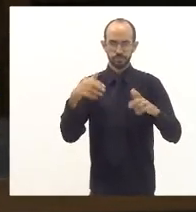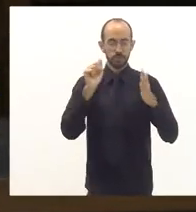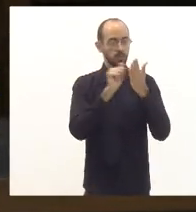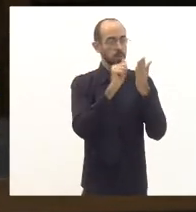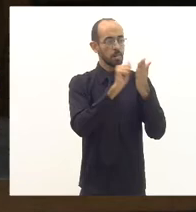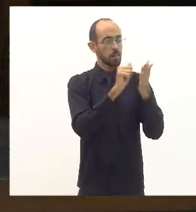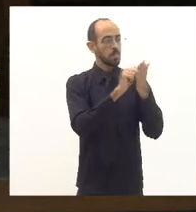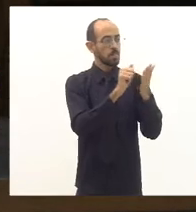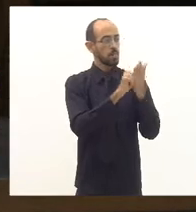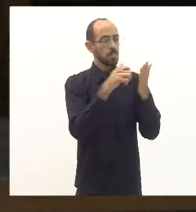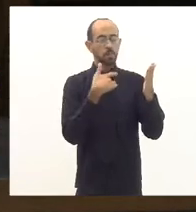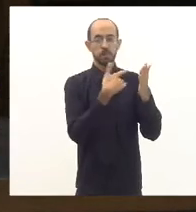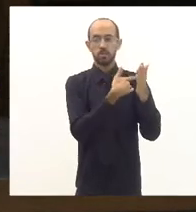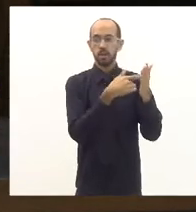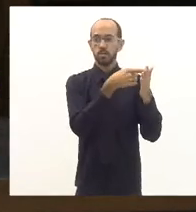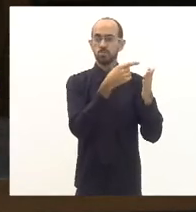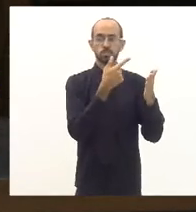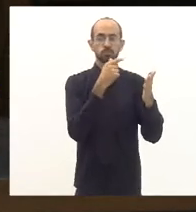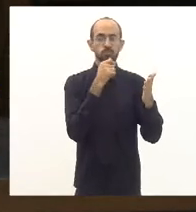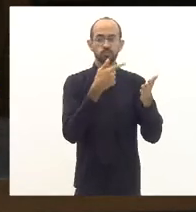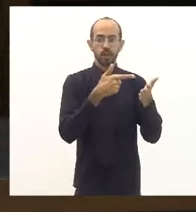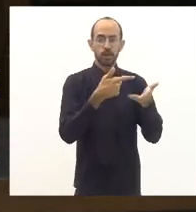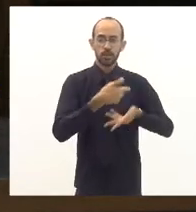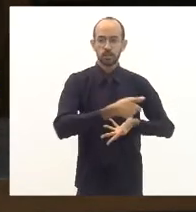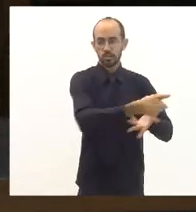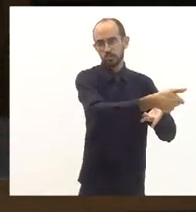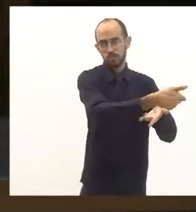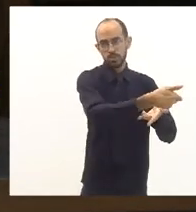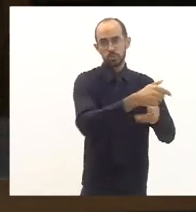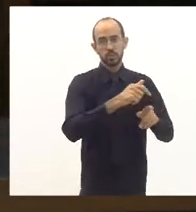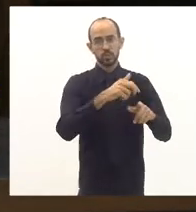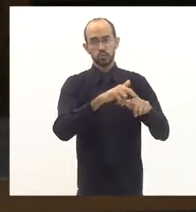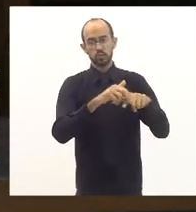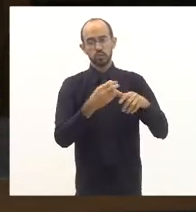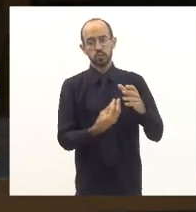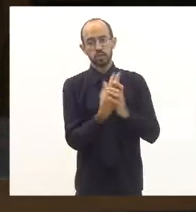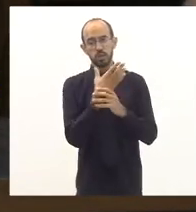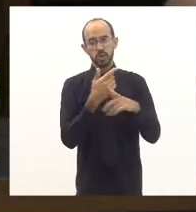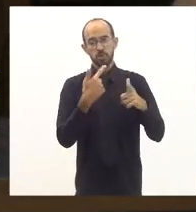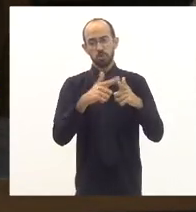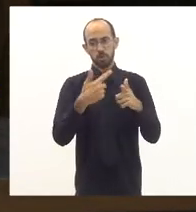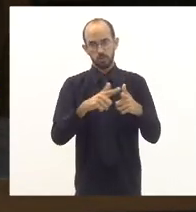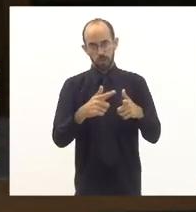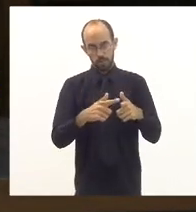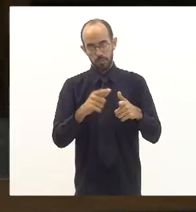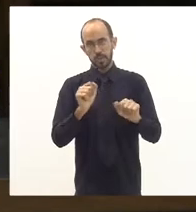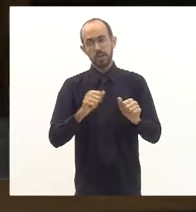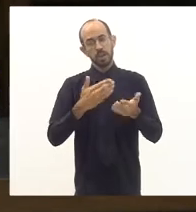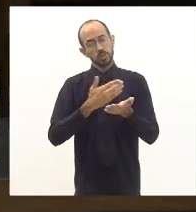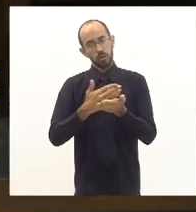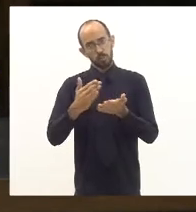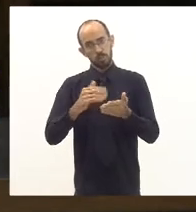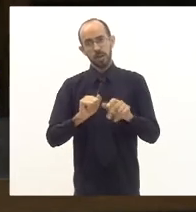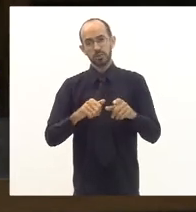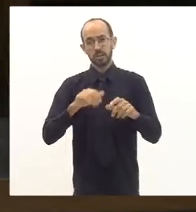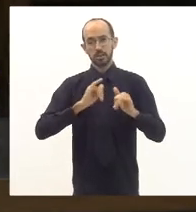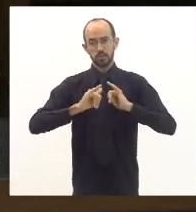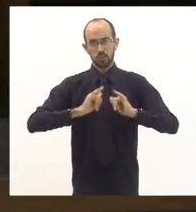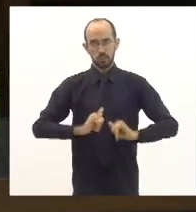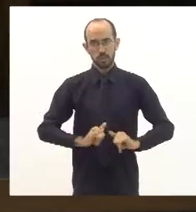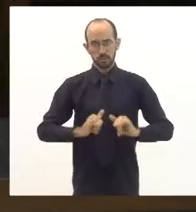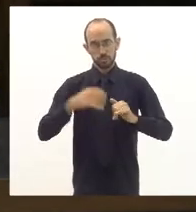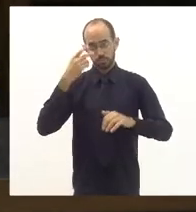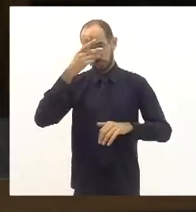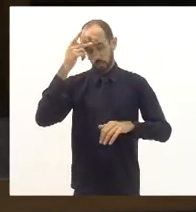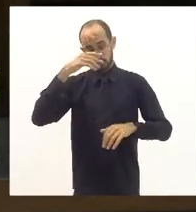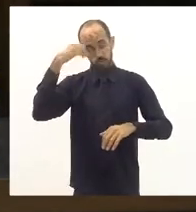sendo atendida. E isso vai criando um descrédito real, e aí começa a se ter esse dado exacerbado de evasão, e